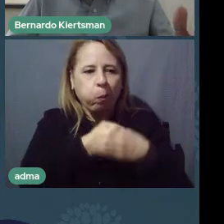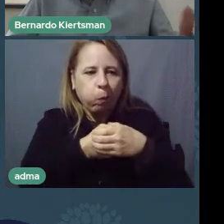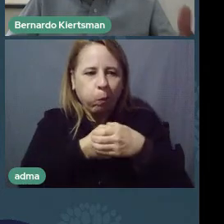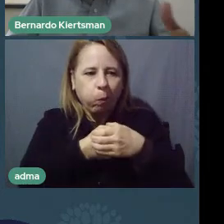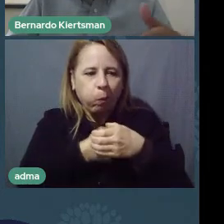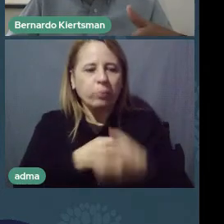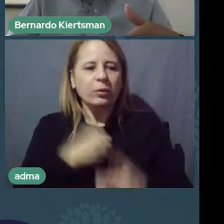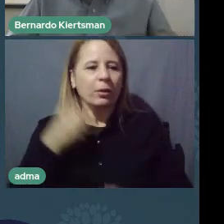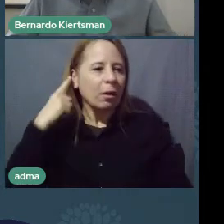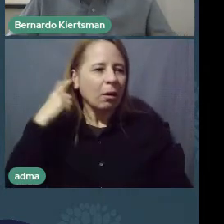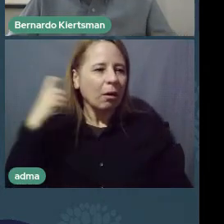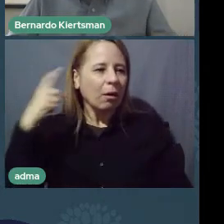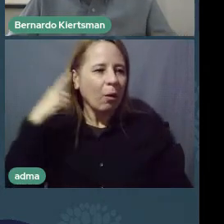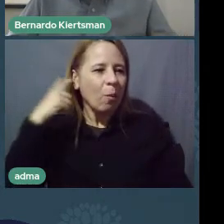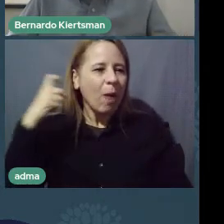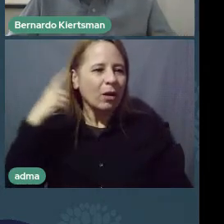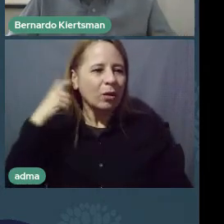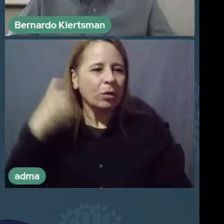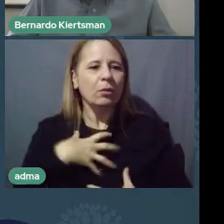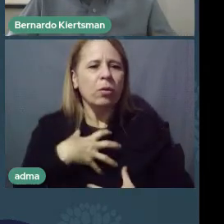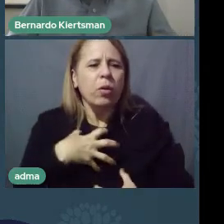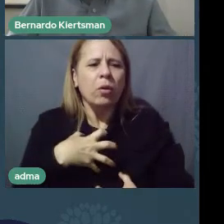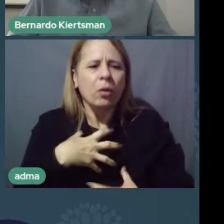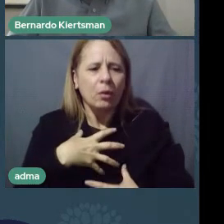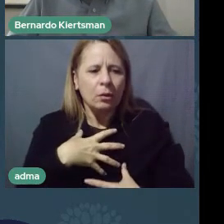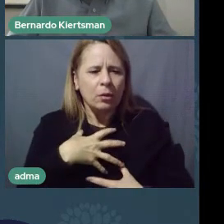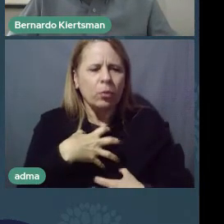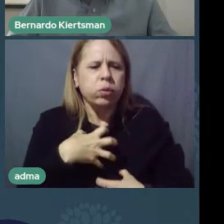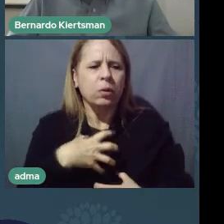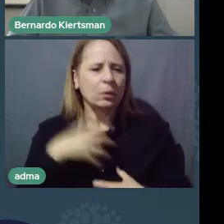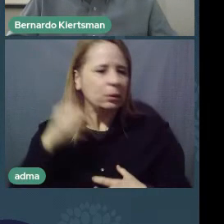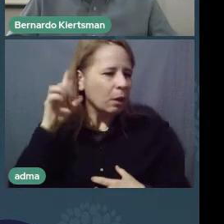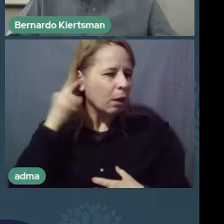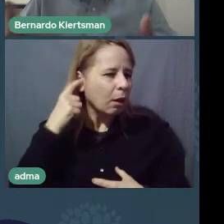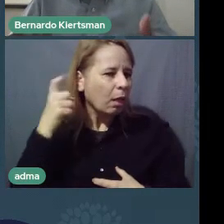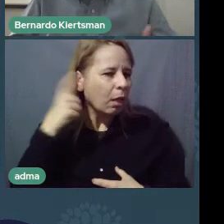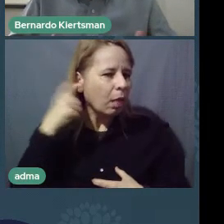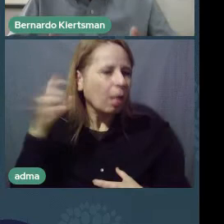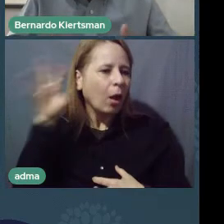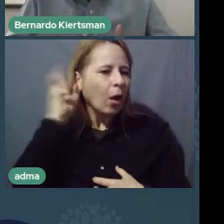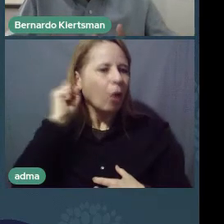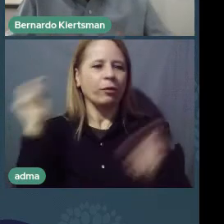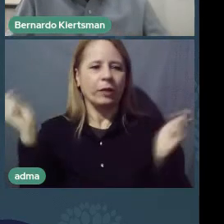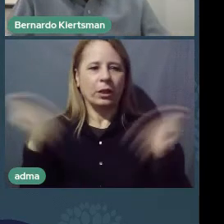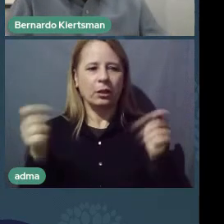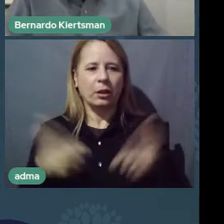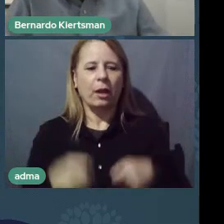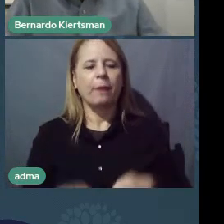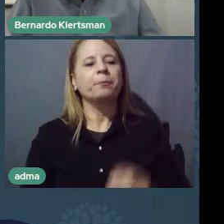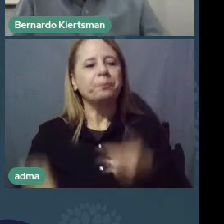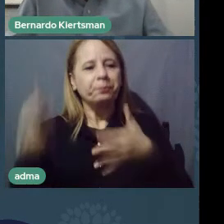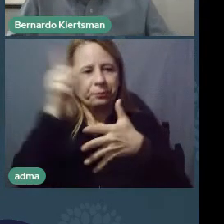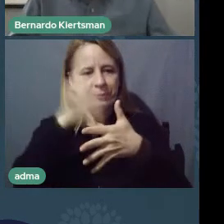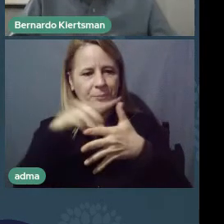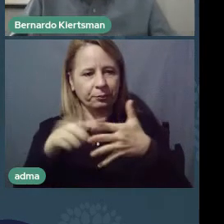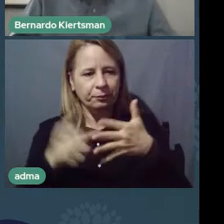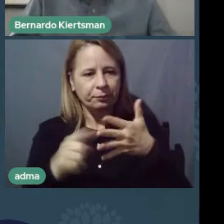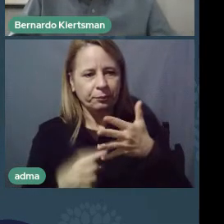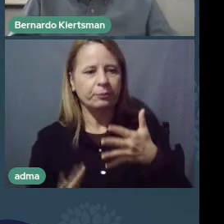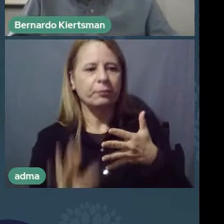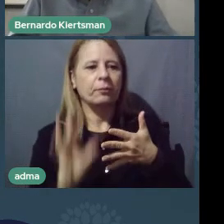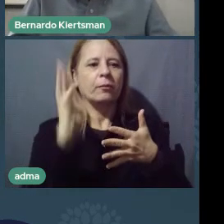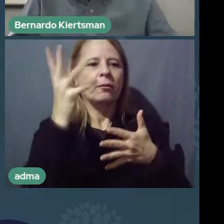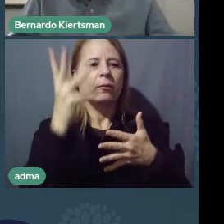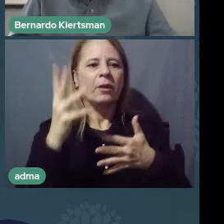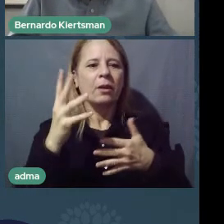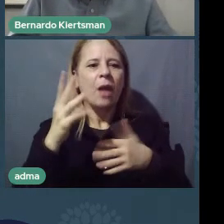do ar passando aí dentro é o chiado que a gente escuta. Quais são esses fatores desencadeantes? Então,